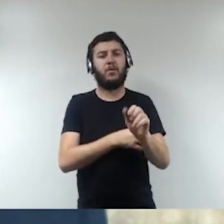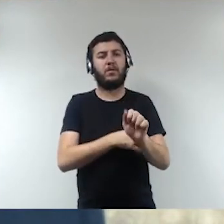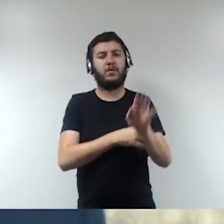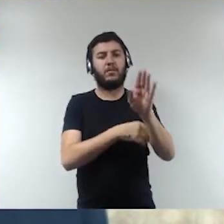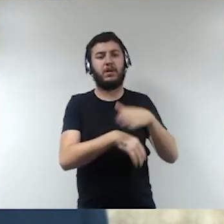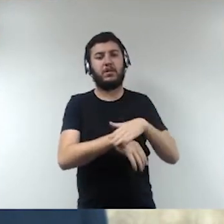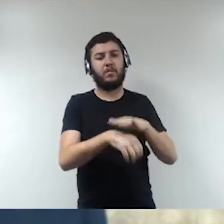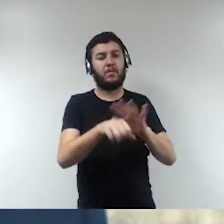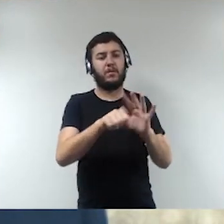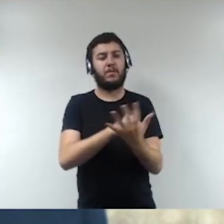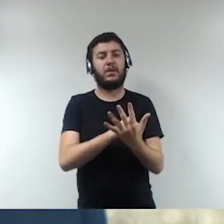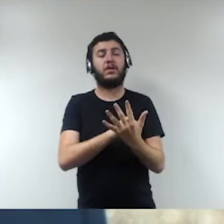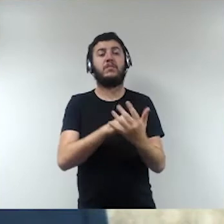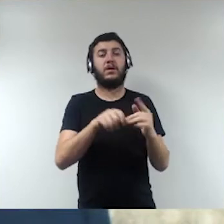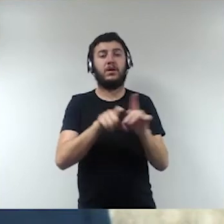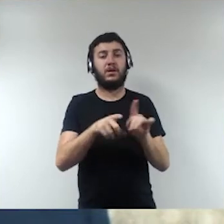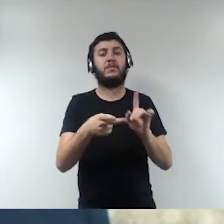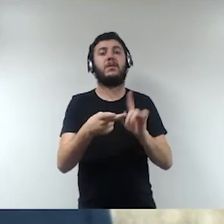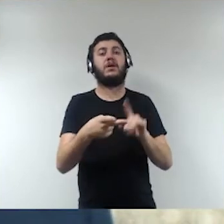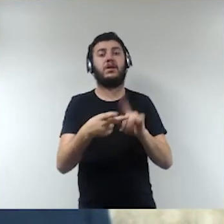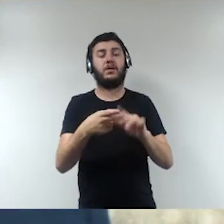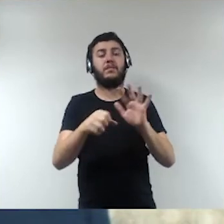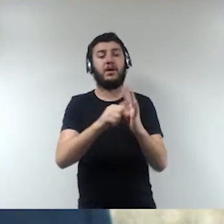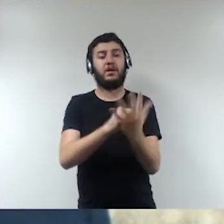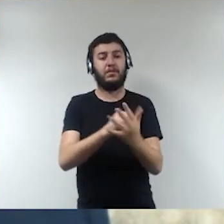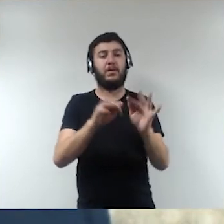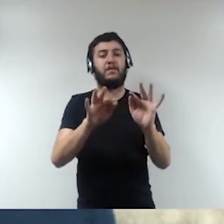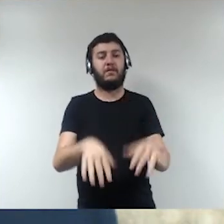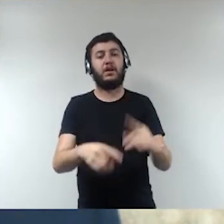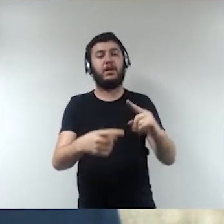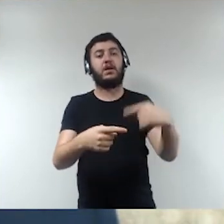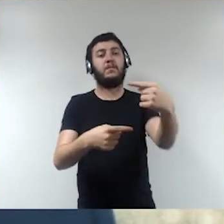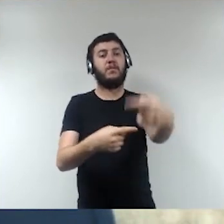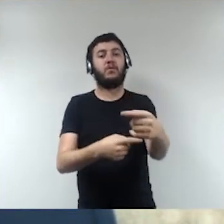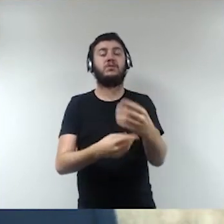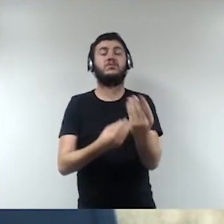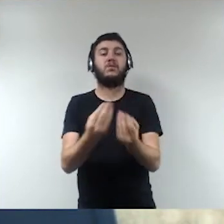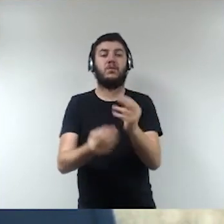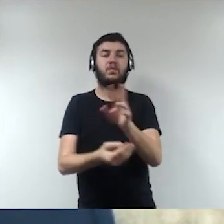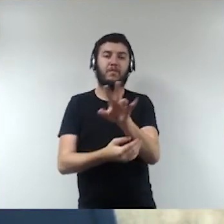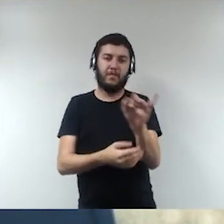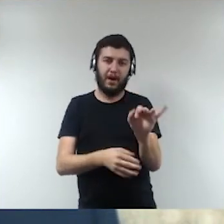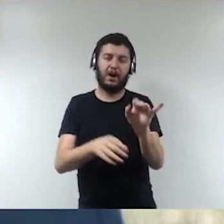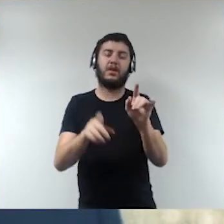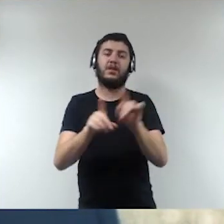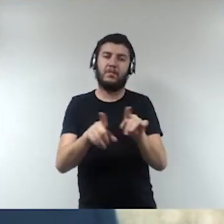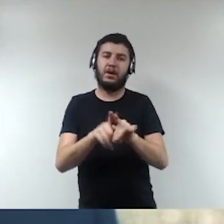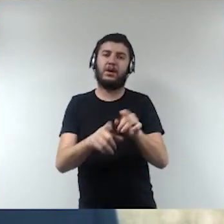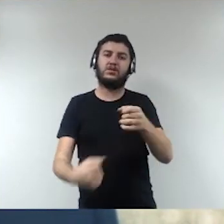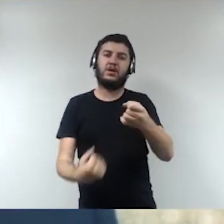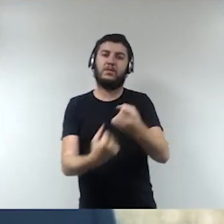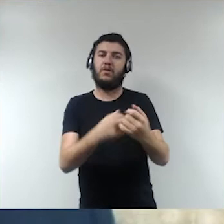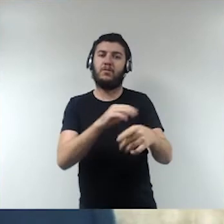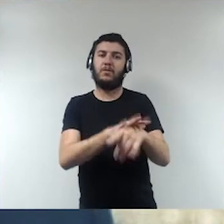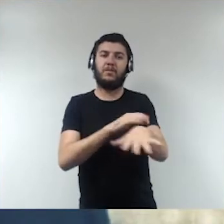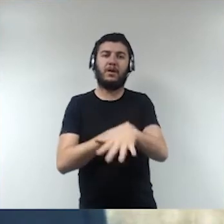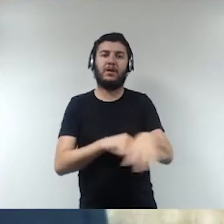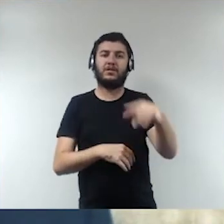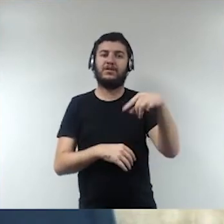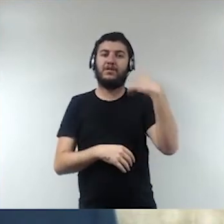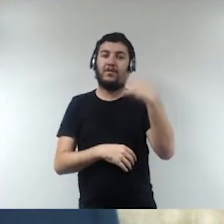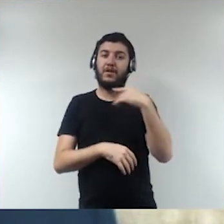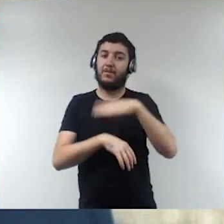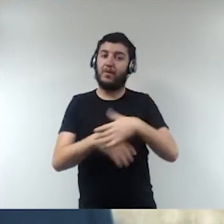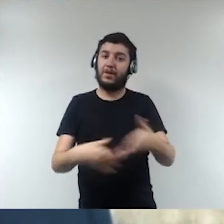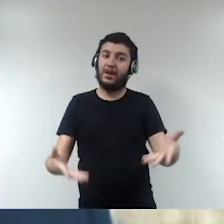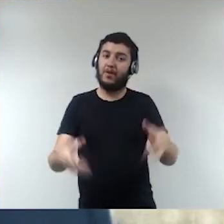e pós-pandemia, é absolutamente fundamental de apoio à advocacia nesse momento que é muito difícil para todos,